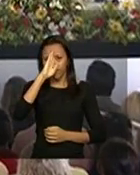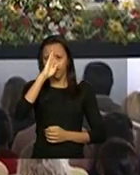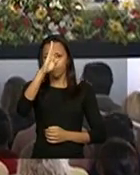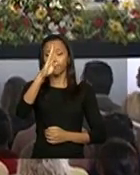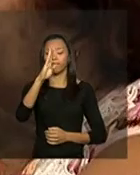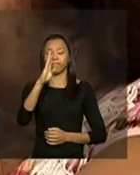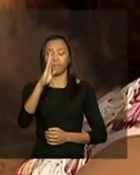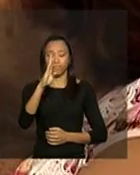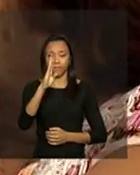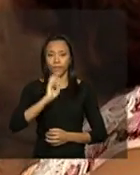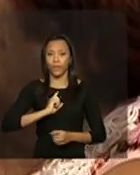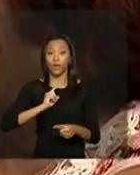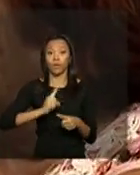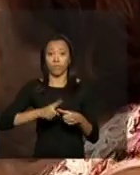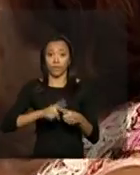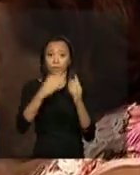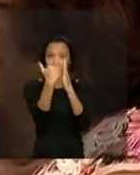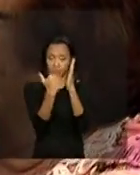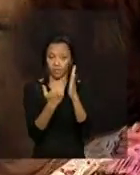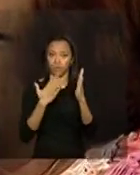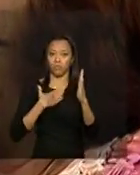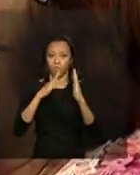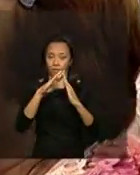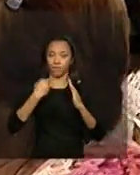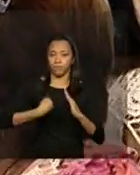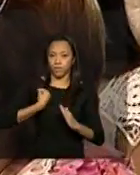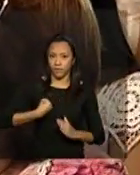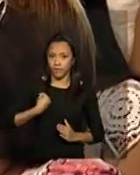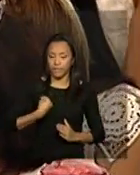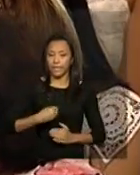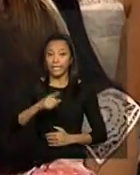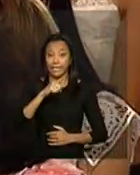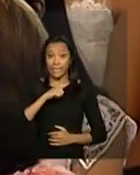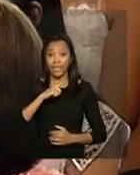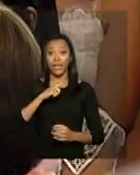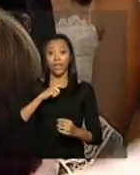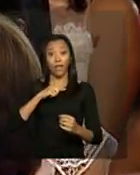principalmente porque o Minha Casa Minha Vida tem esse